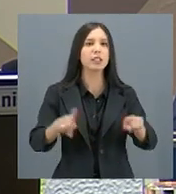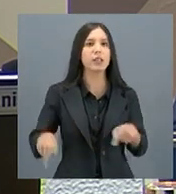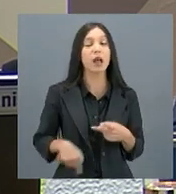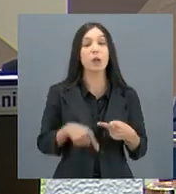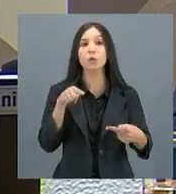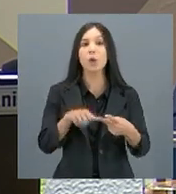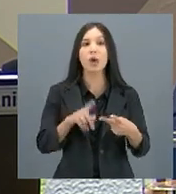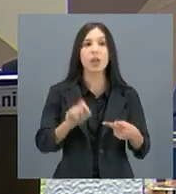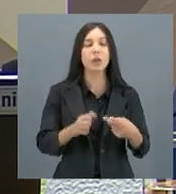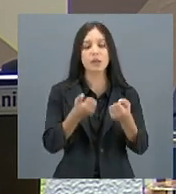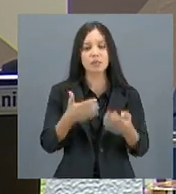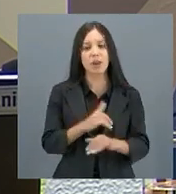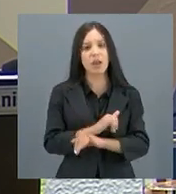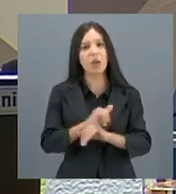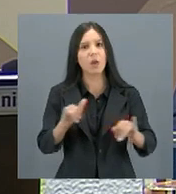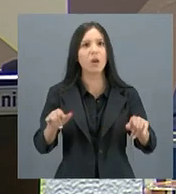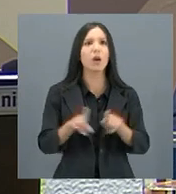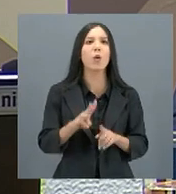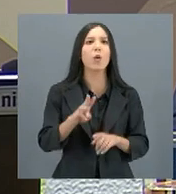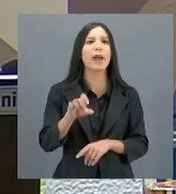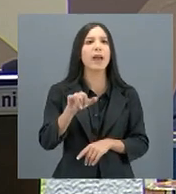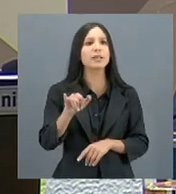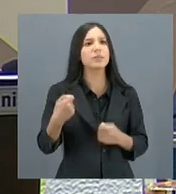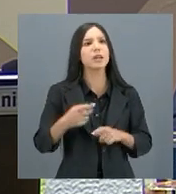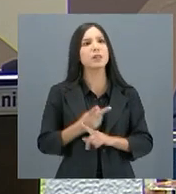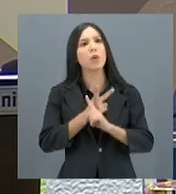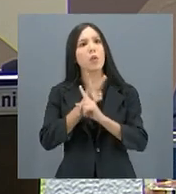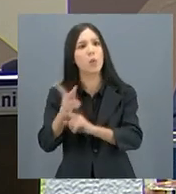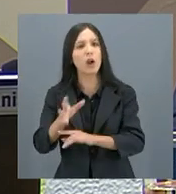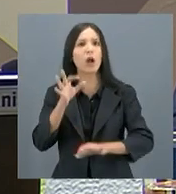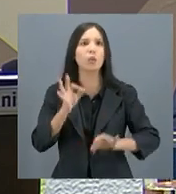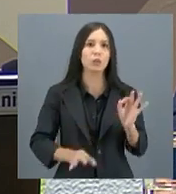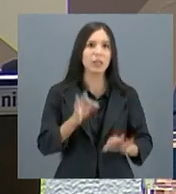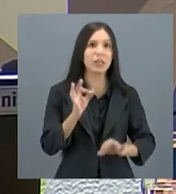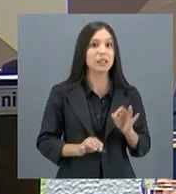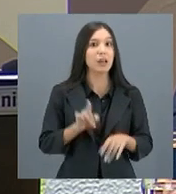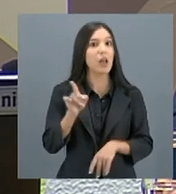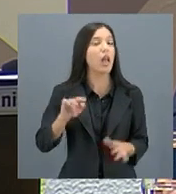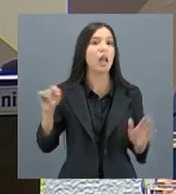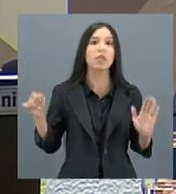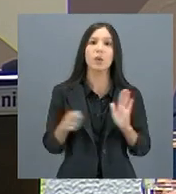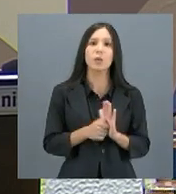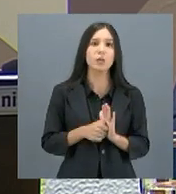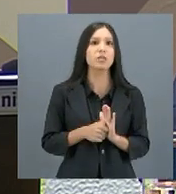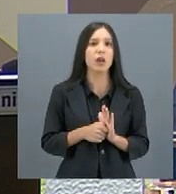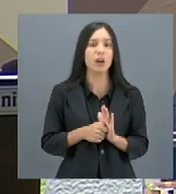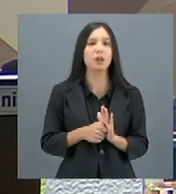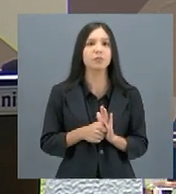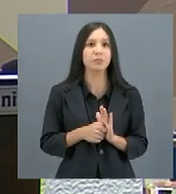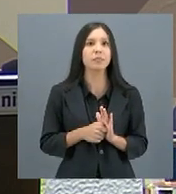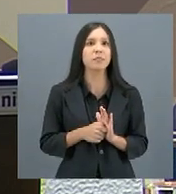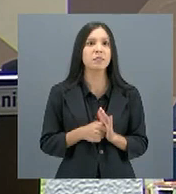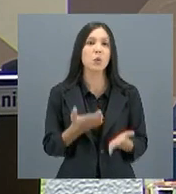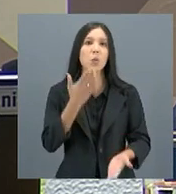Segundo, eu relatei a ele, senhor Wesley, o senhor deve procurar a justiça. Ele é o denunciante.